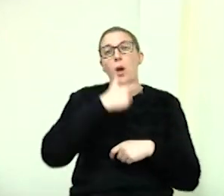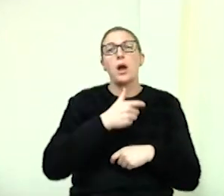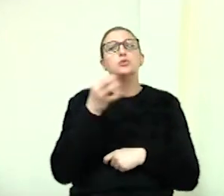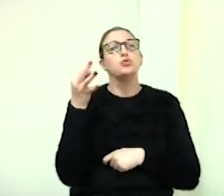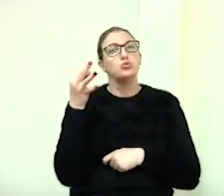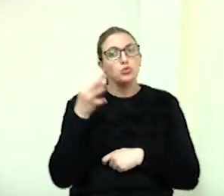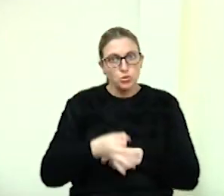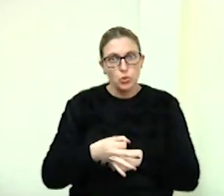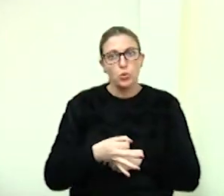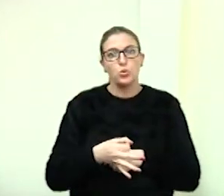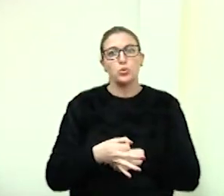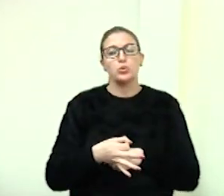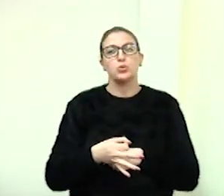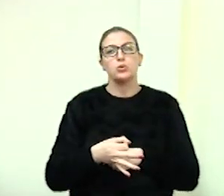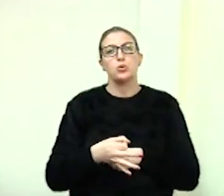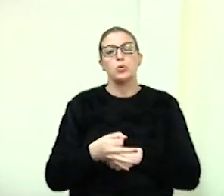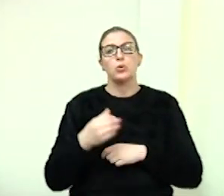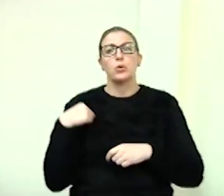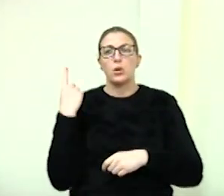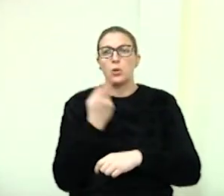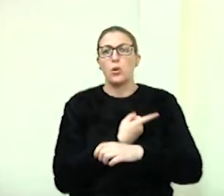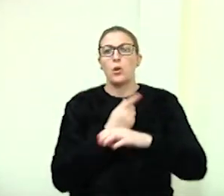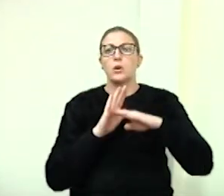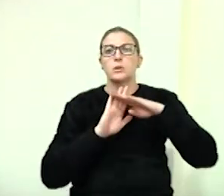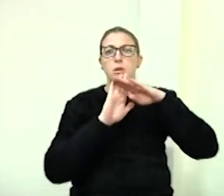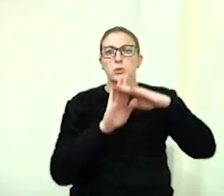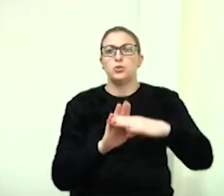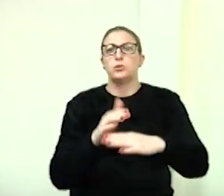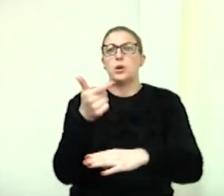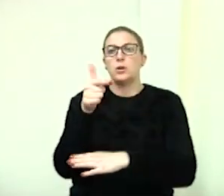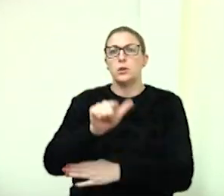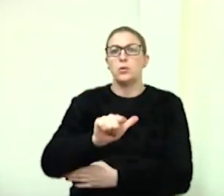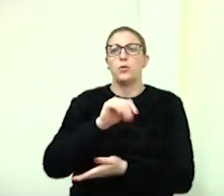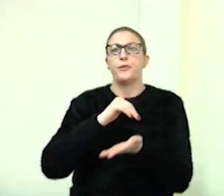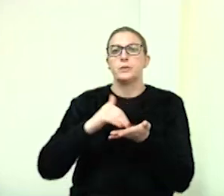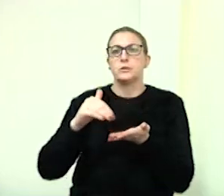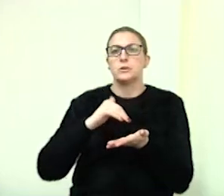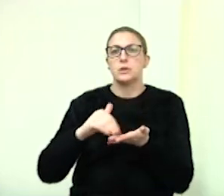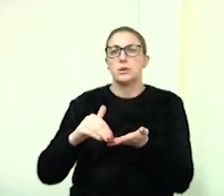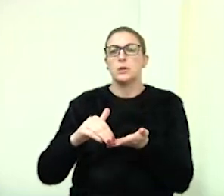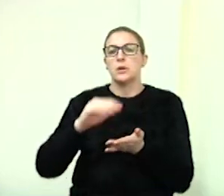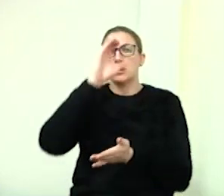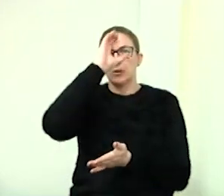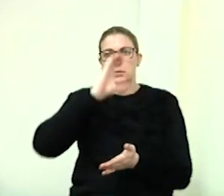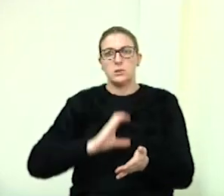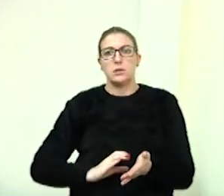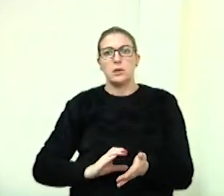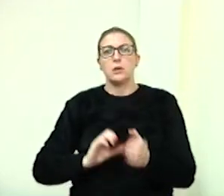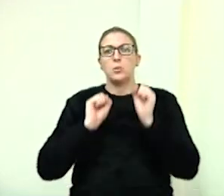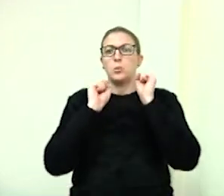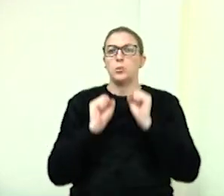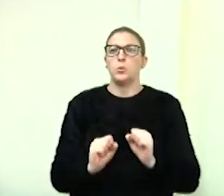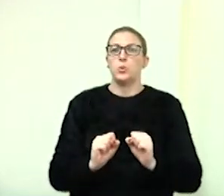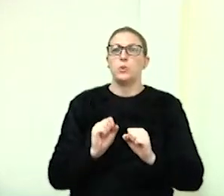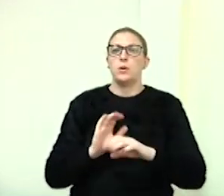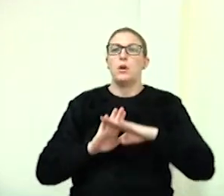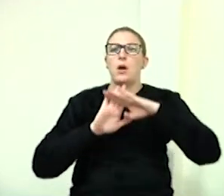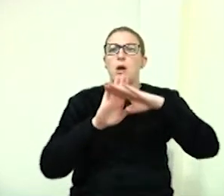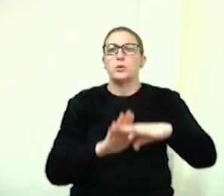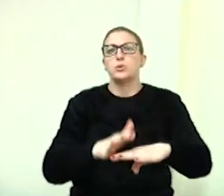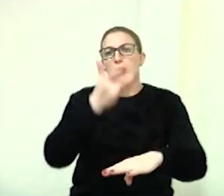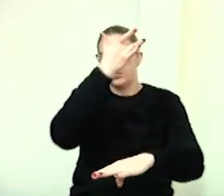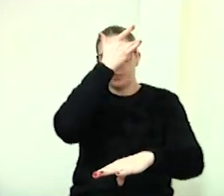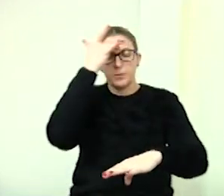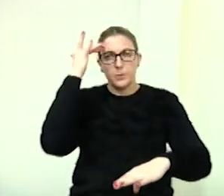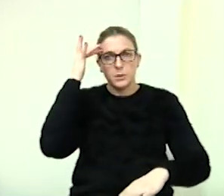do que socorrermos novamente a Secretaria da Cidadania para ela poder, então, socorrer aquele contribuinte que,